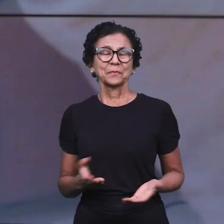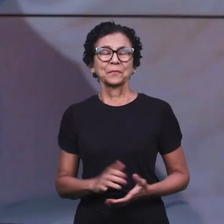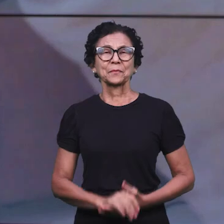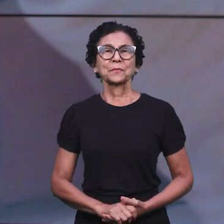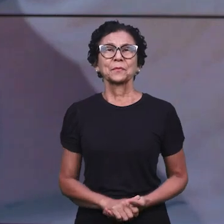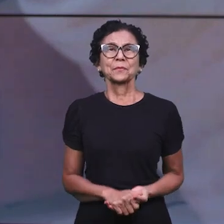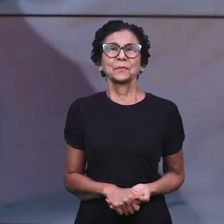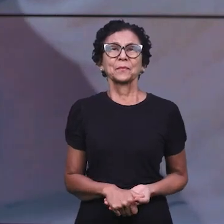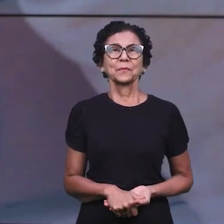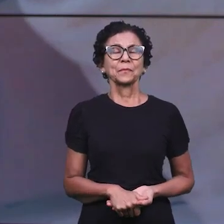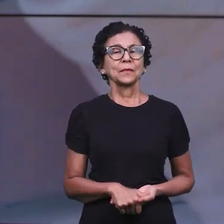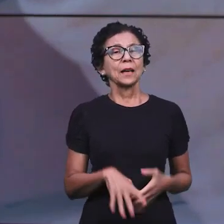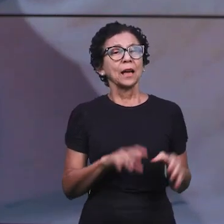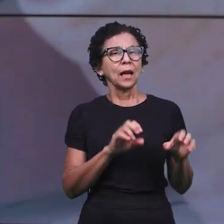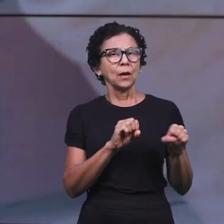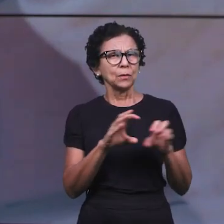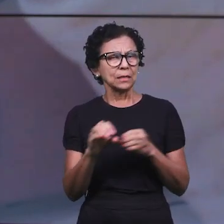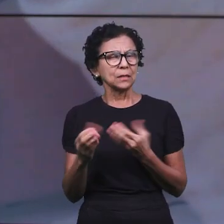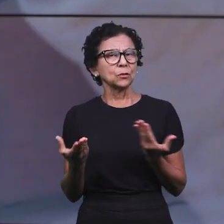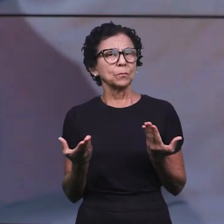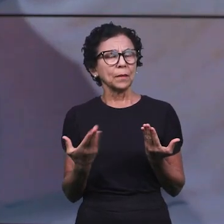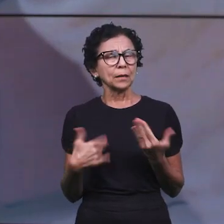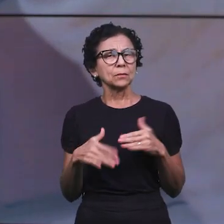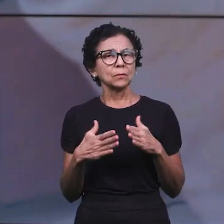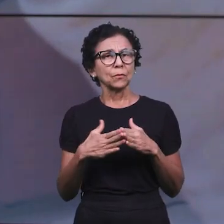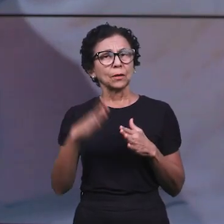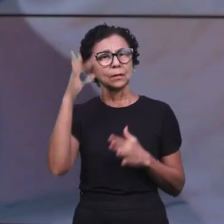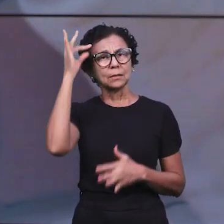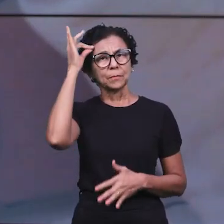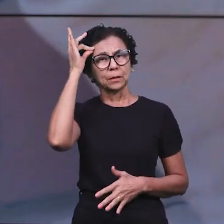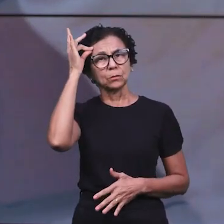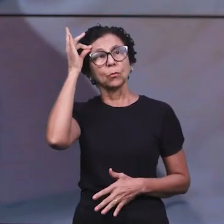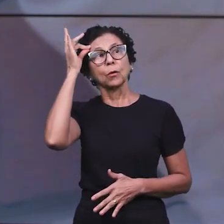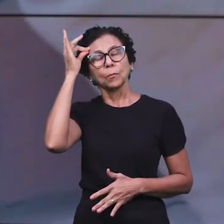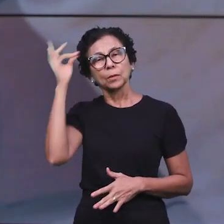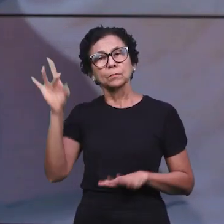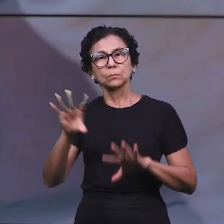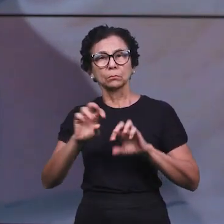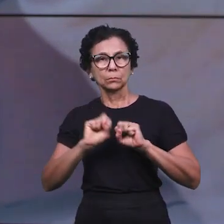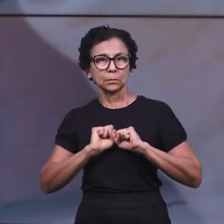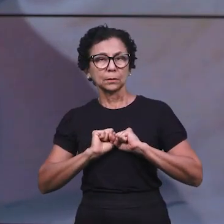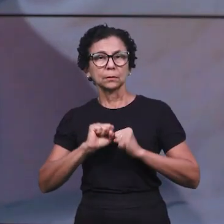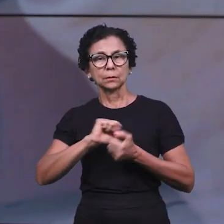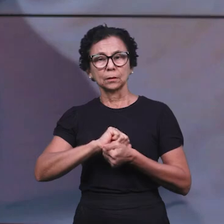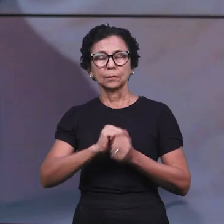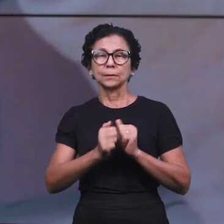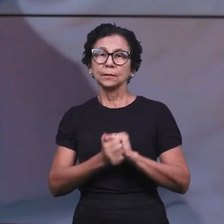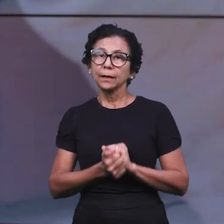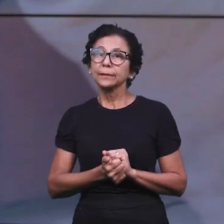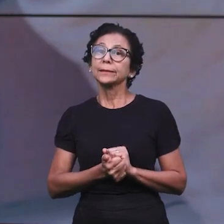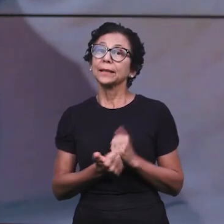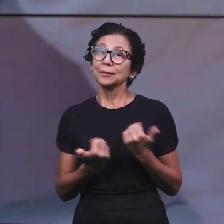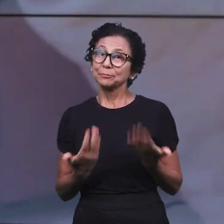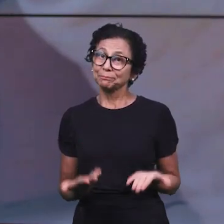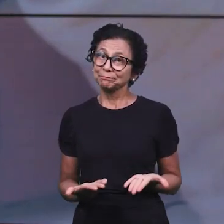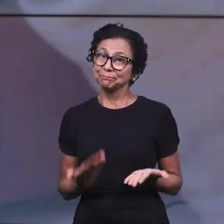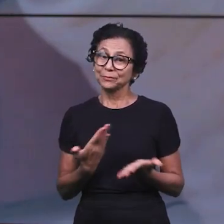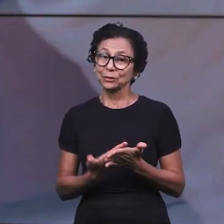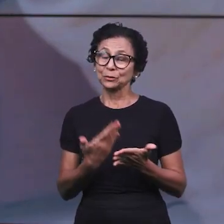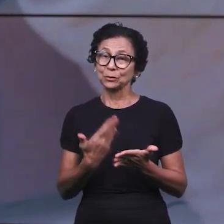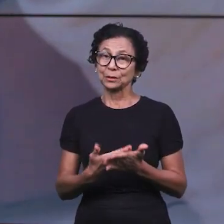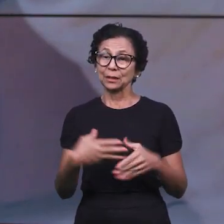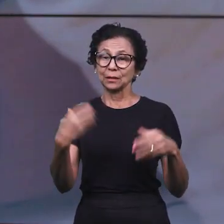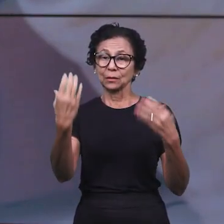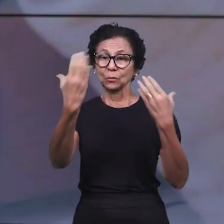nesse ensinamento, mas também podemos trazer para a nossa jornada de estudos em concurso público, tá ok? Porque